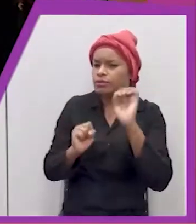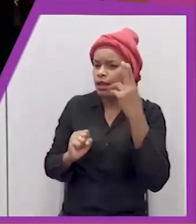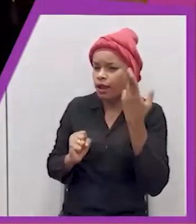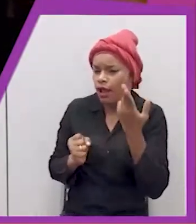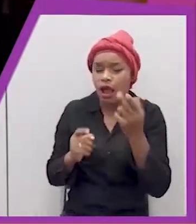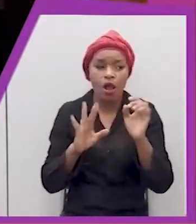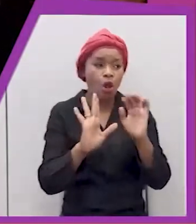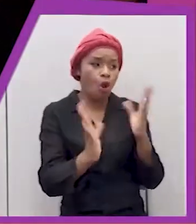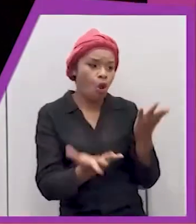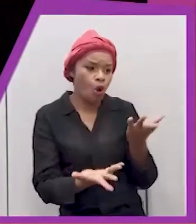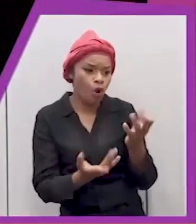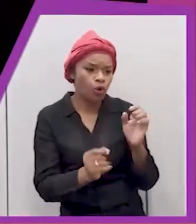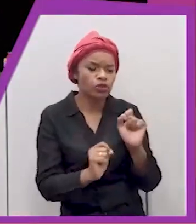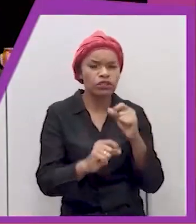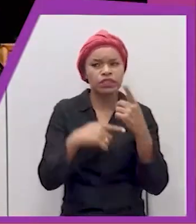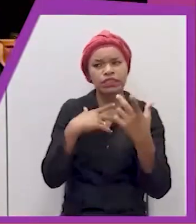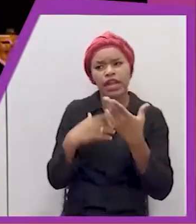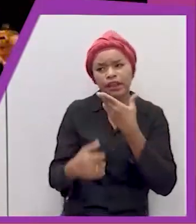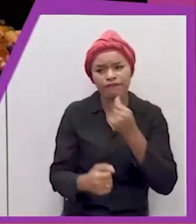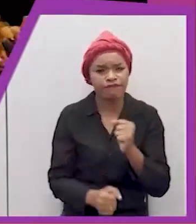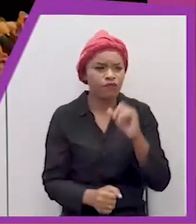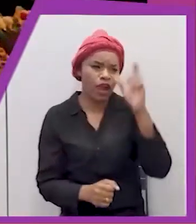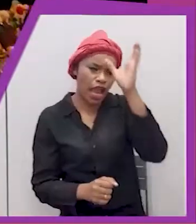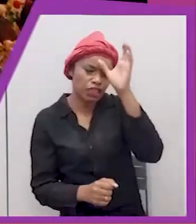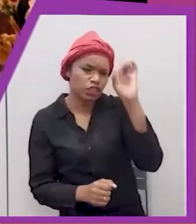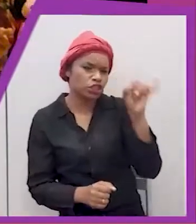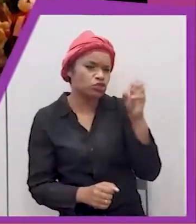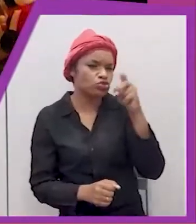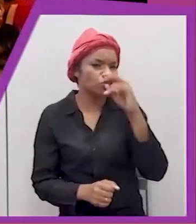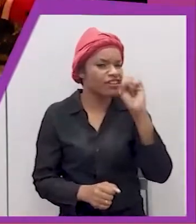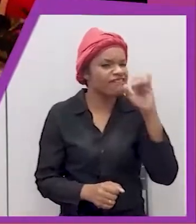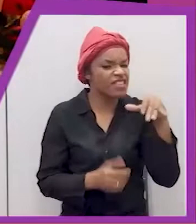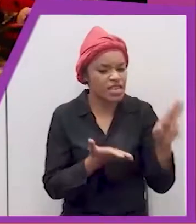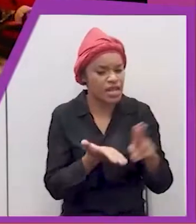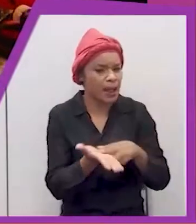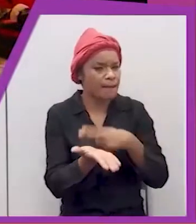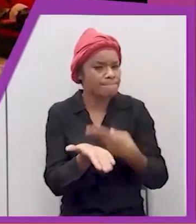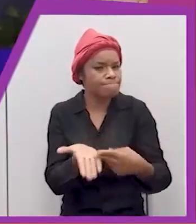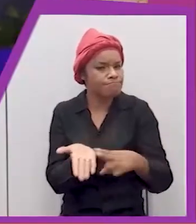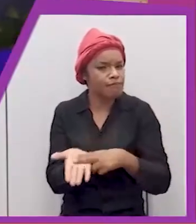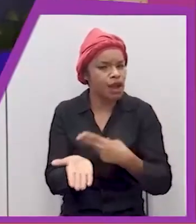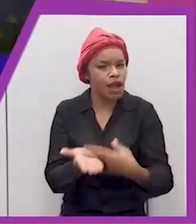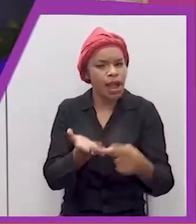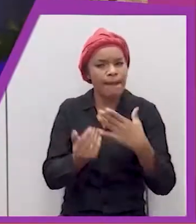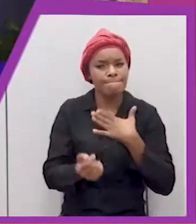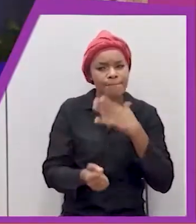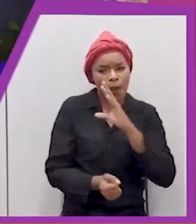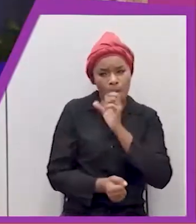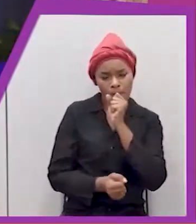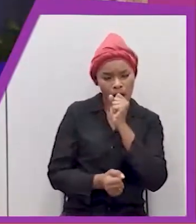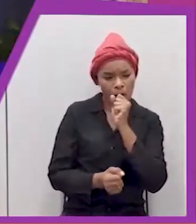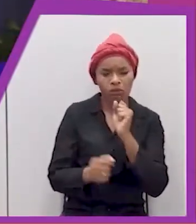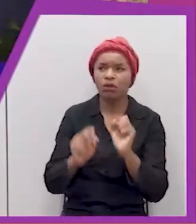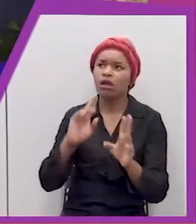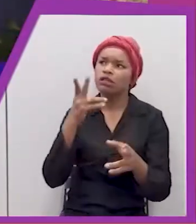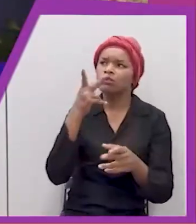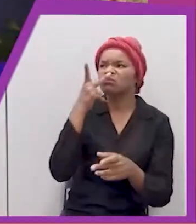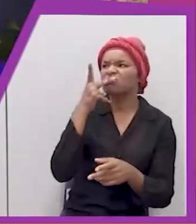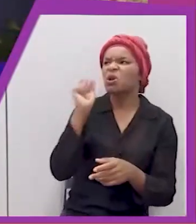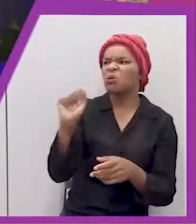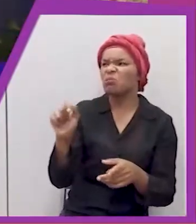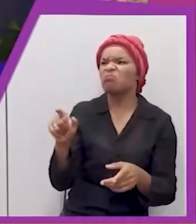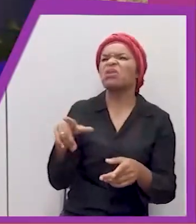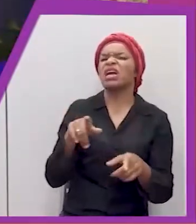Larissa para comer com linguiça ou a tia Josefina